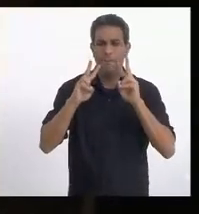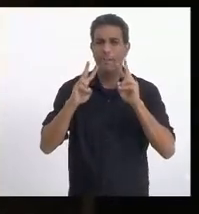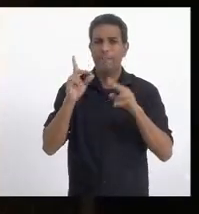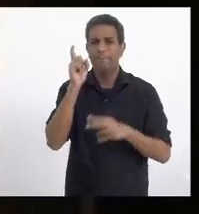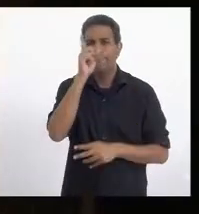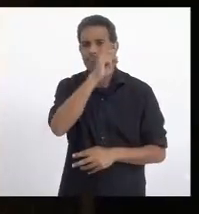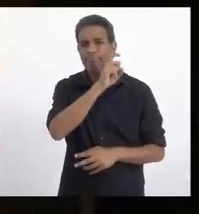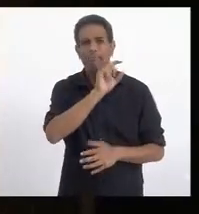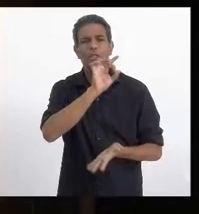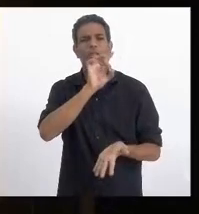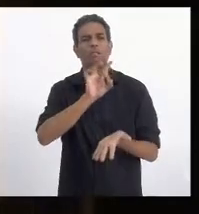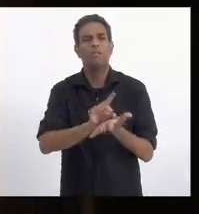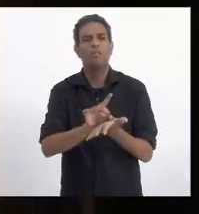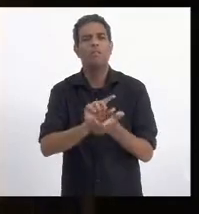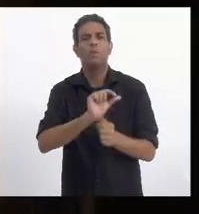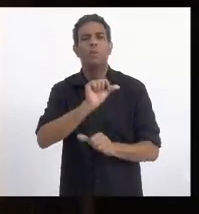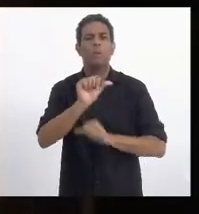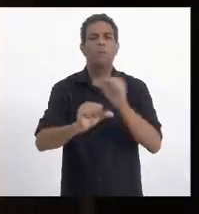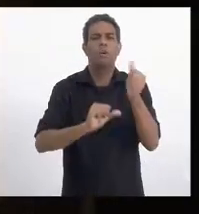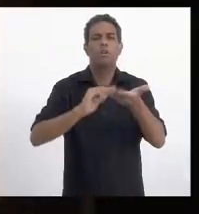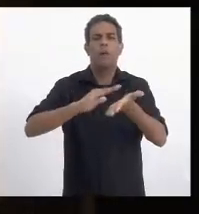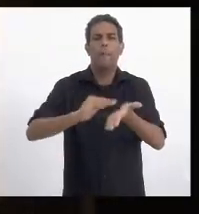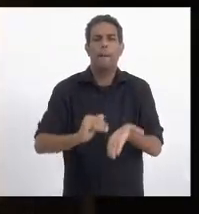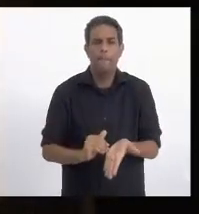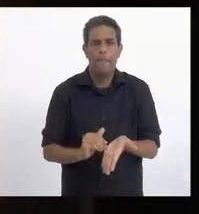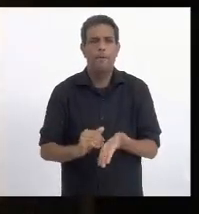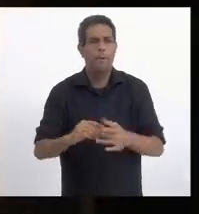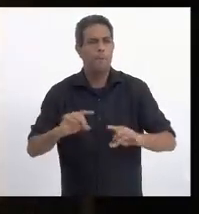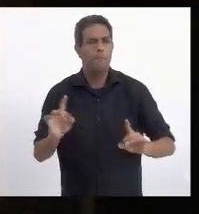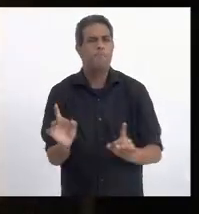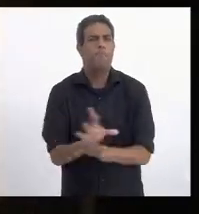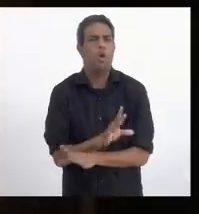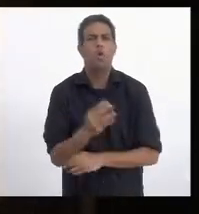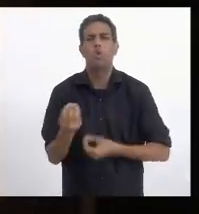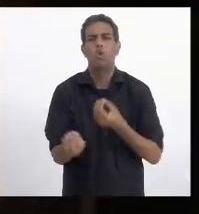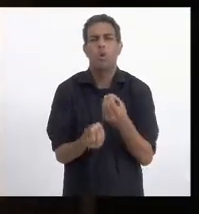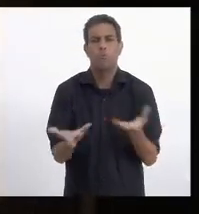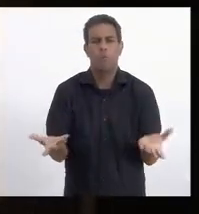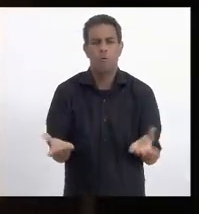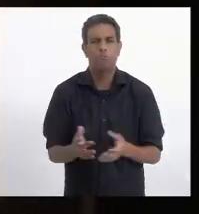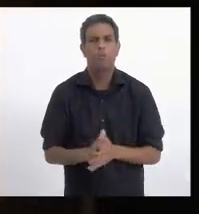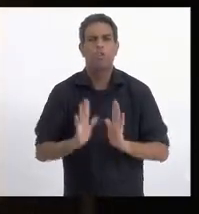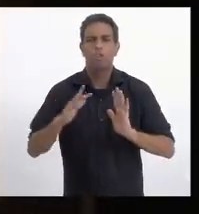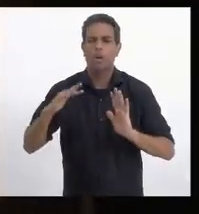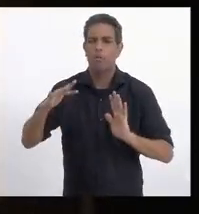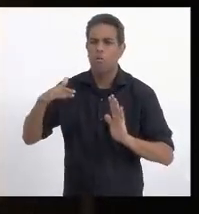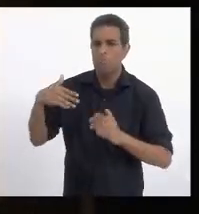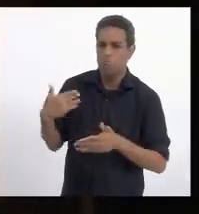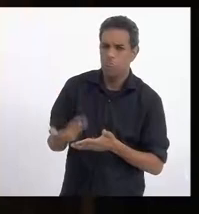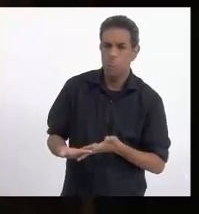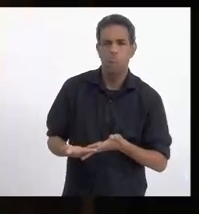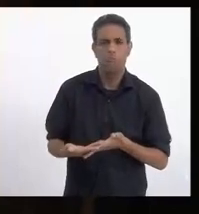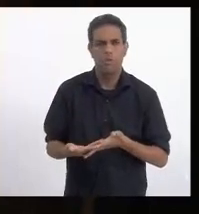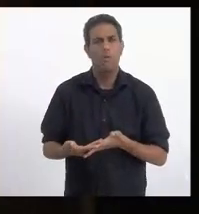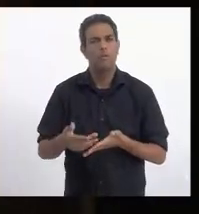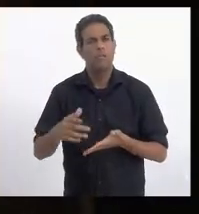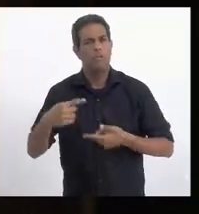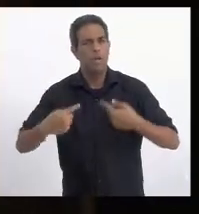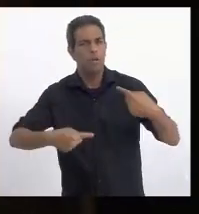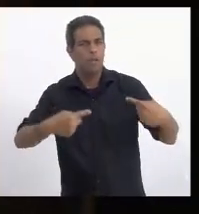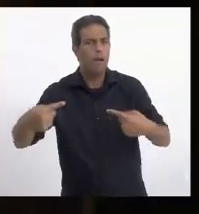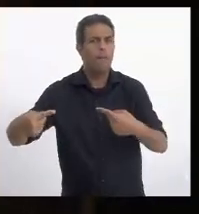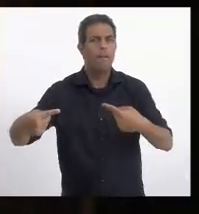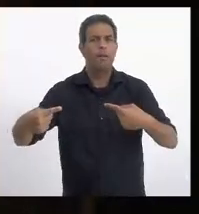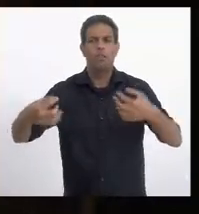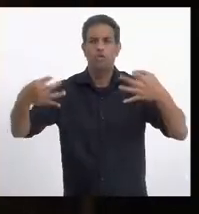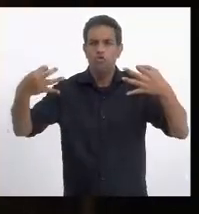desconforto Pelo certo ele já teria que ter vir vindo pronto de que maneira como já foi falado aqui de ter um debate